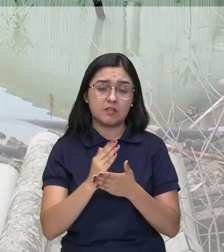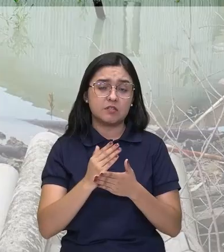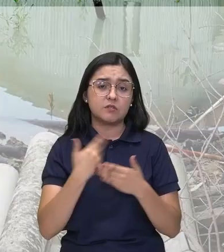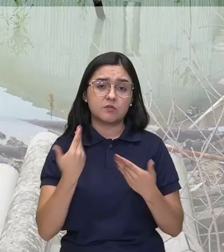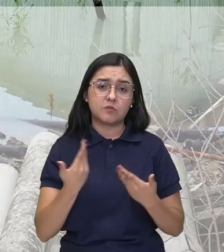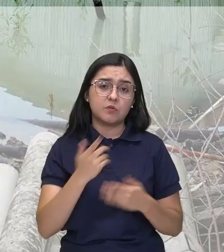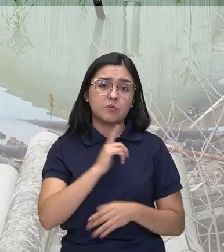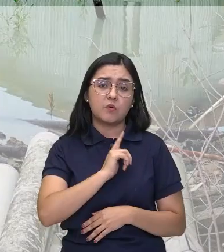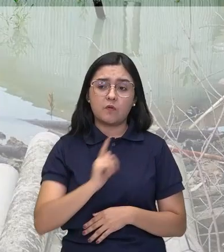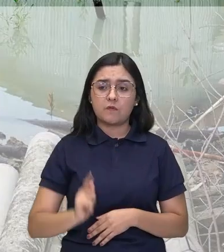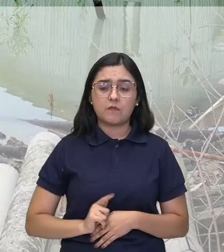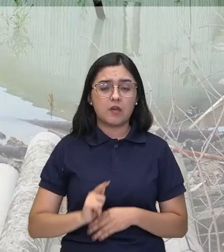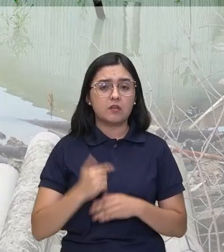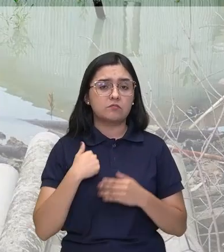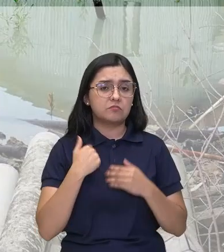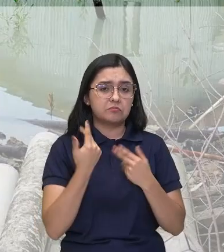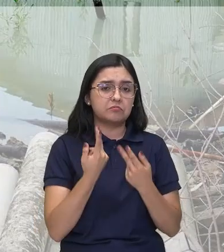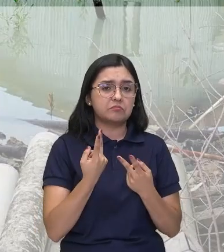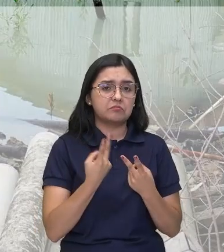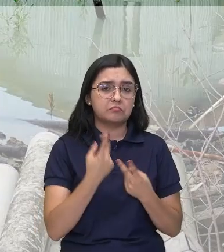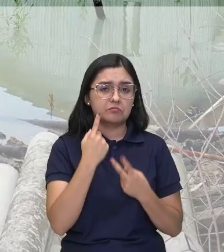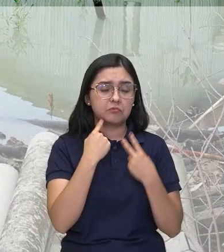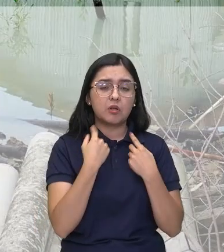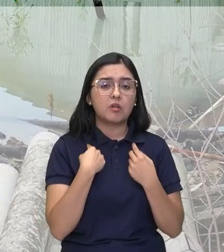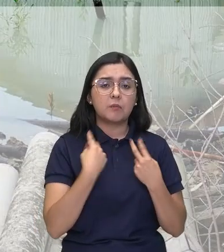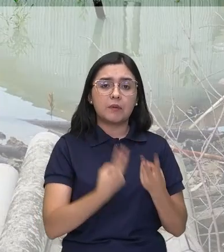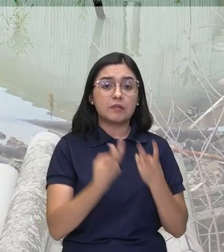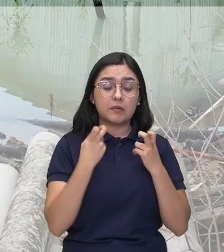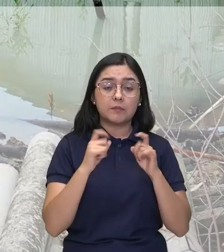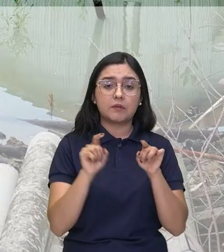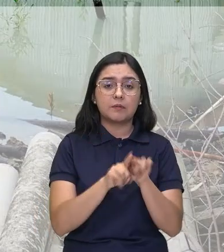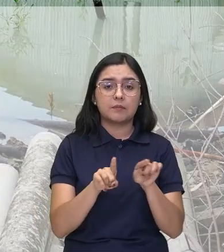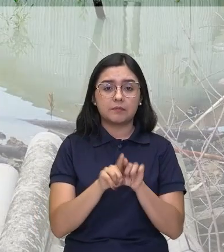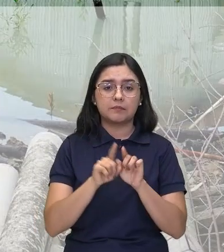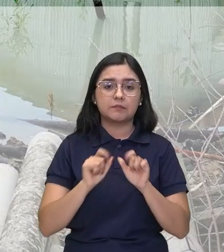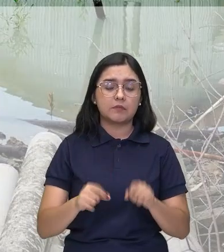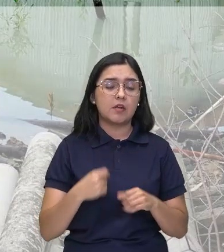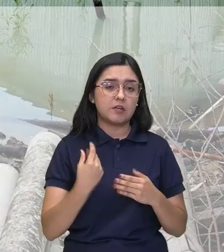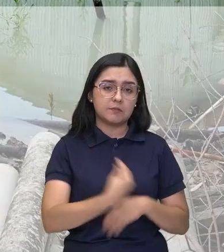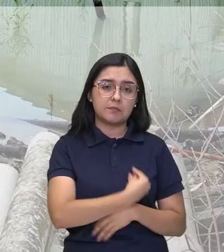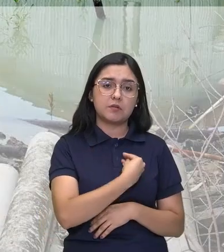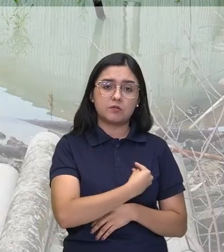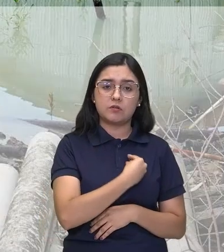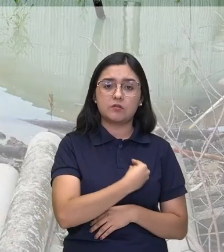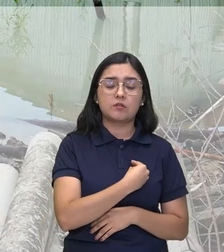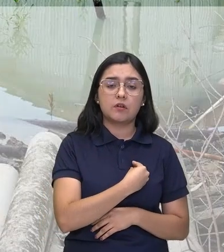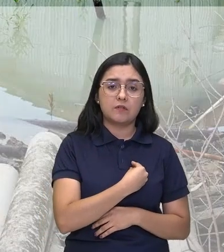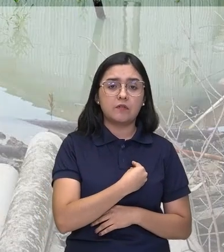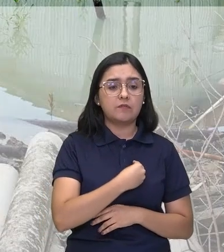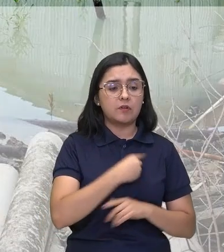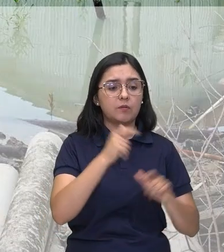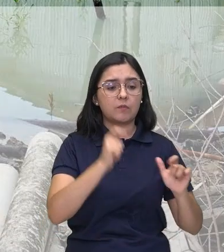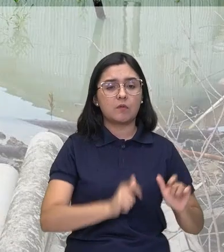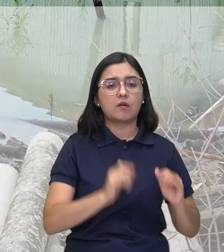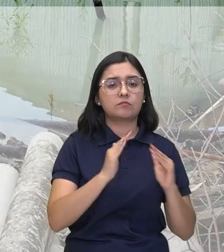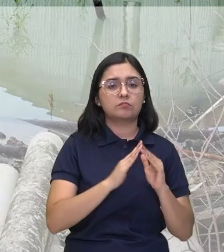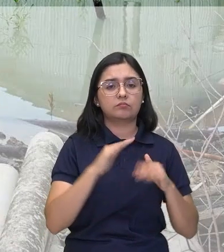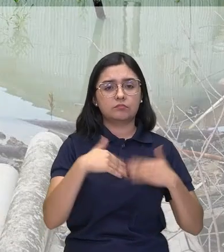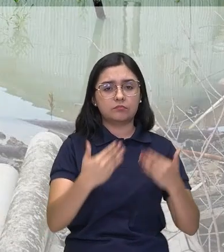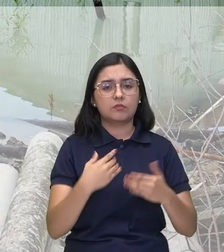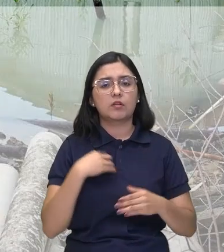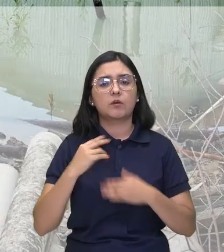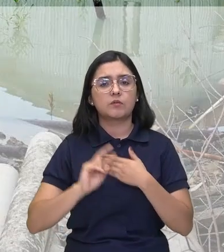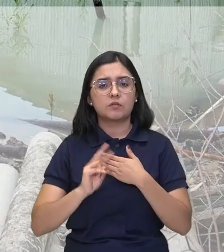pessoas de maneira intensa. Vai seguindo adiante aí e essas pessoas vão vivendo aí de qualquer jeito. E isso acaba gerando consequências na